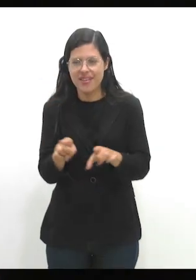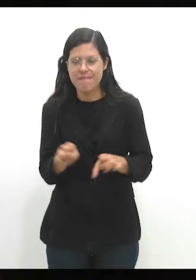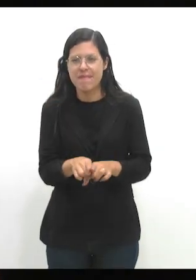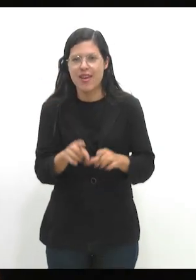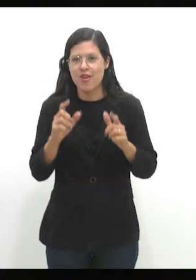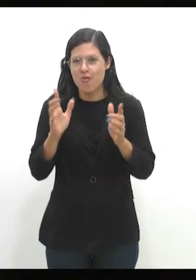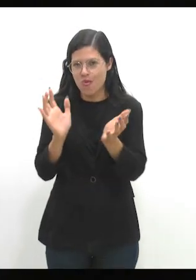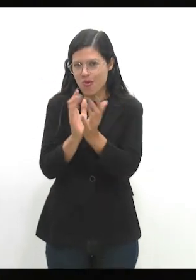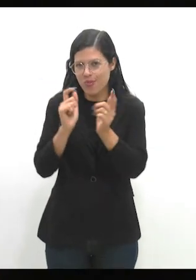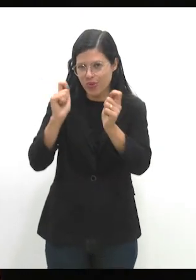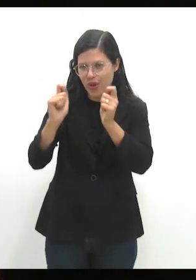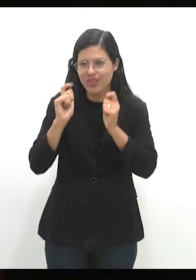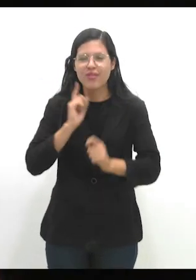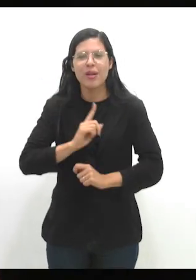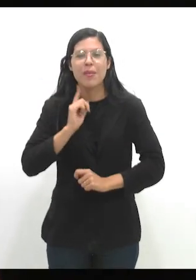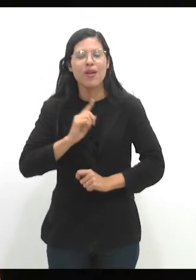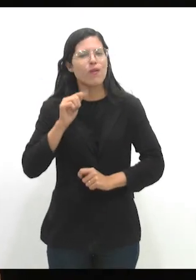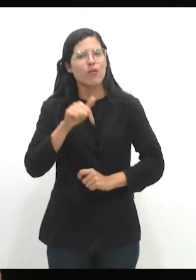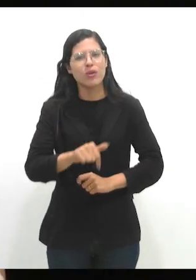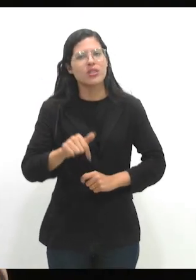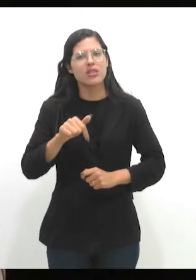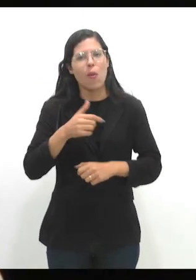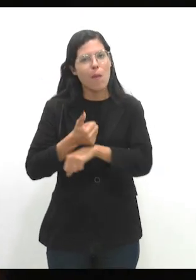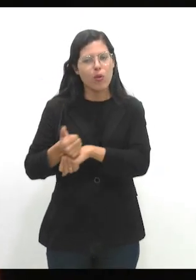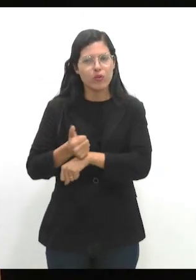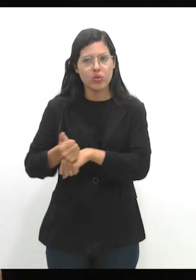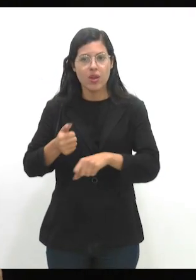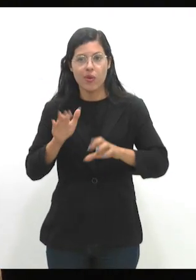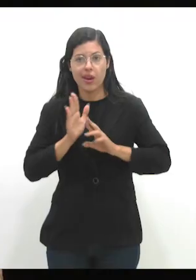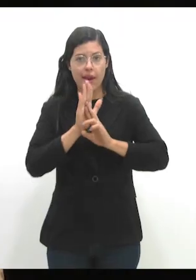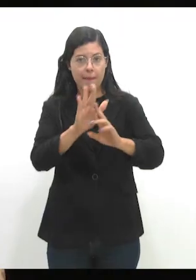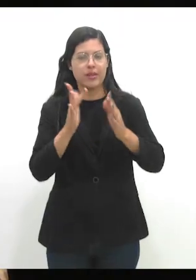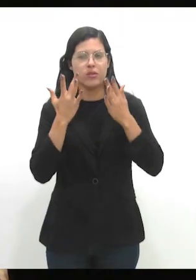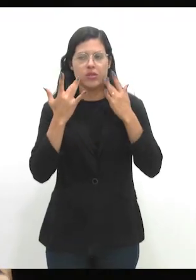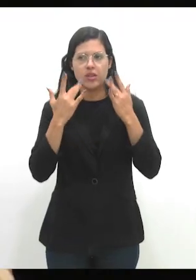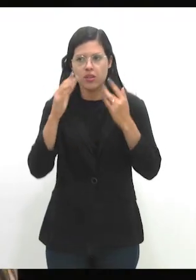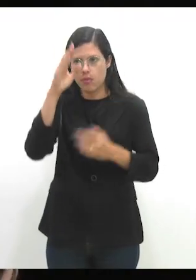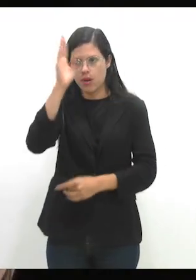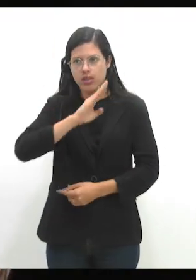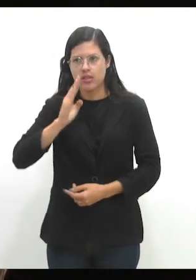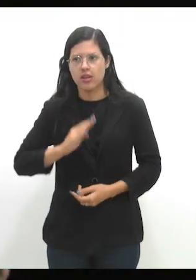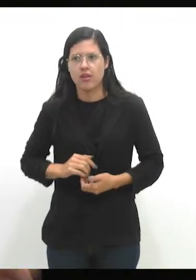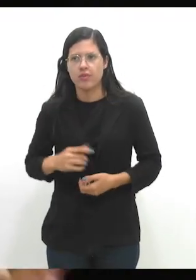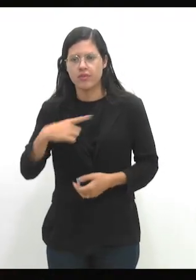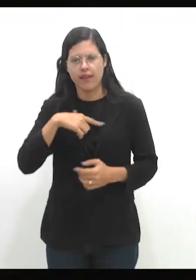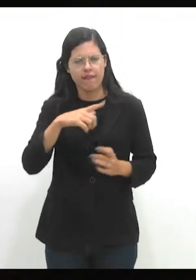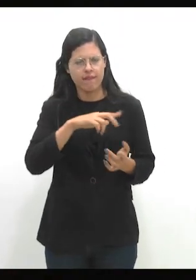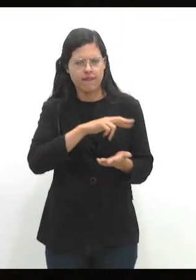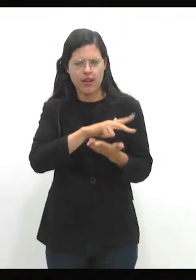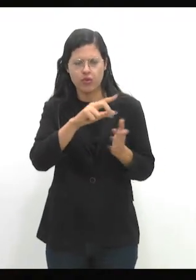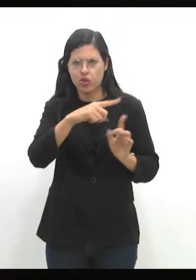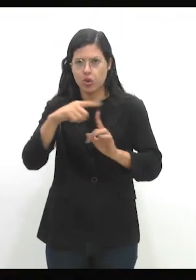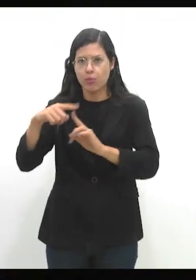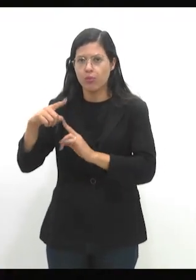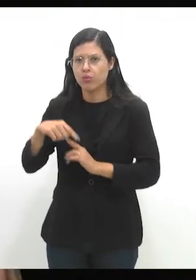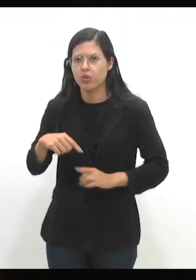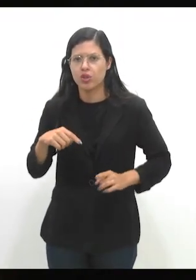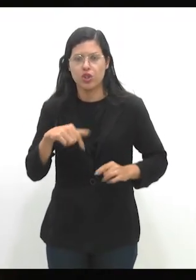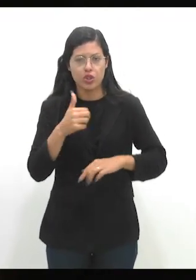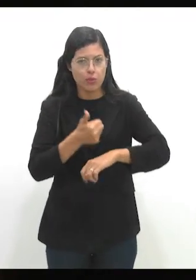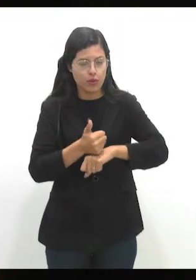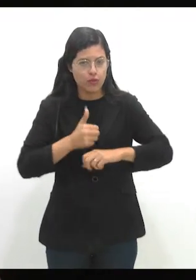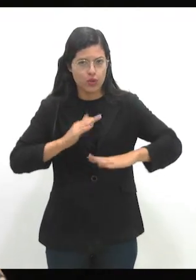que você é, sem dúvida nenhuma, um dramaturgo que representa o teatro brasileiro. Porque existem vários tipos de dramaturgos. Você